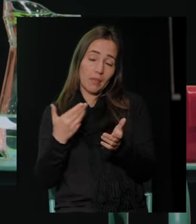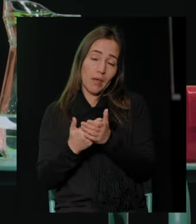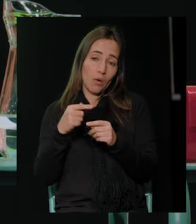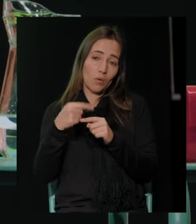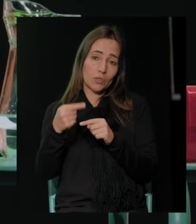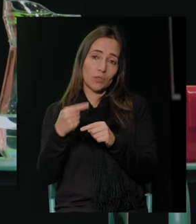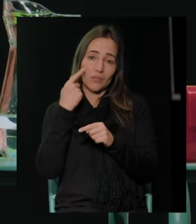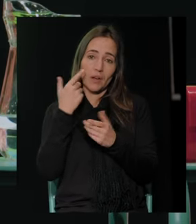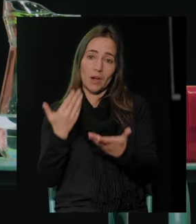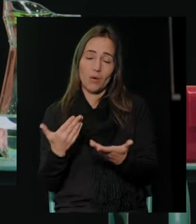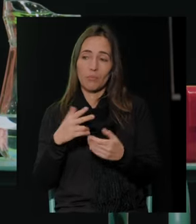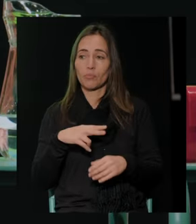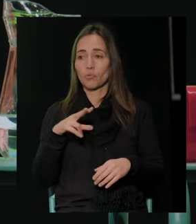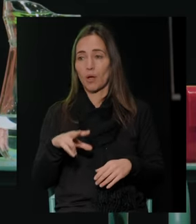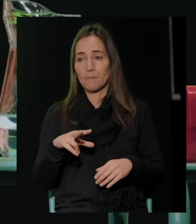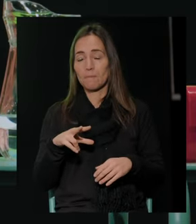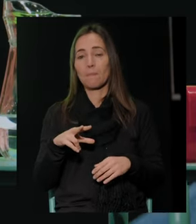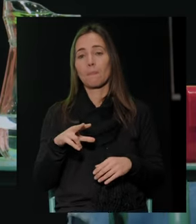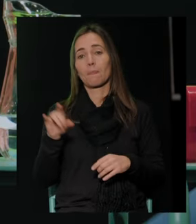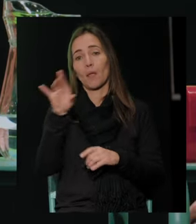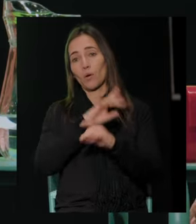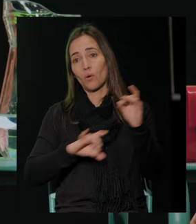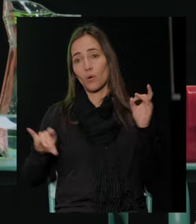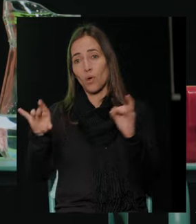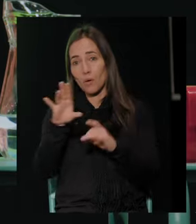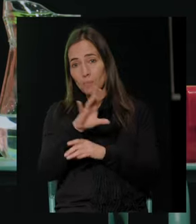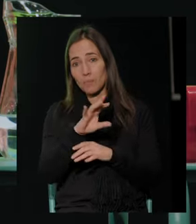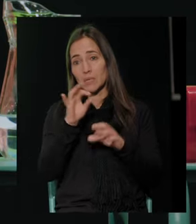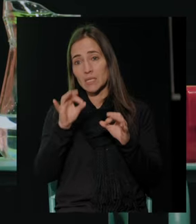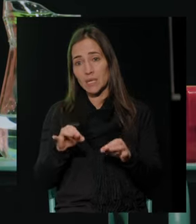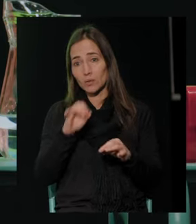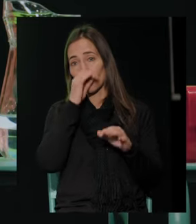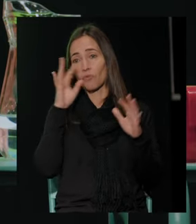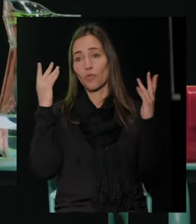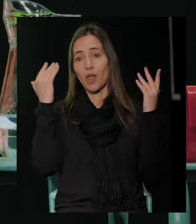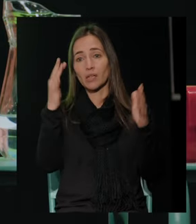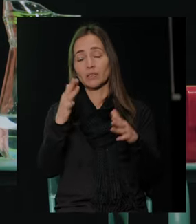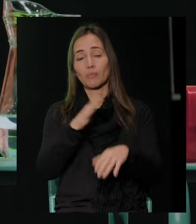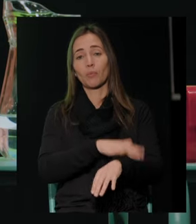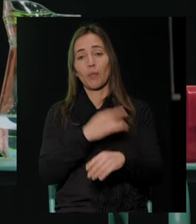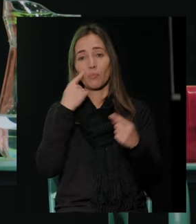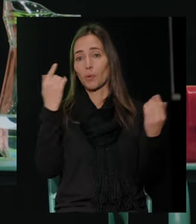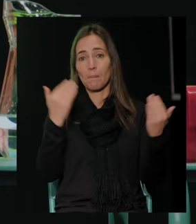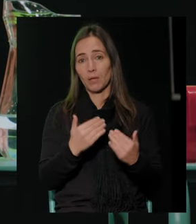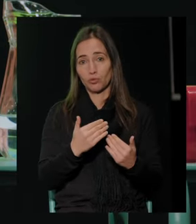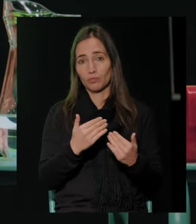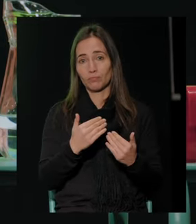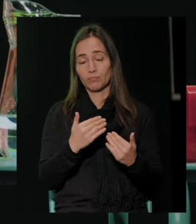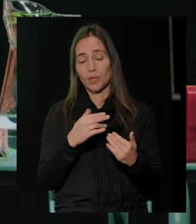eu julgo que o senhor isso possivelmente melhor que eu, na Europa, dos países onde menos floresta é propriedade pública, não é? Sim, acho